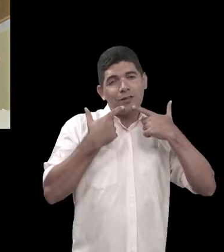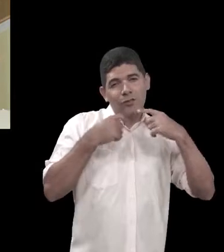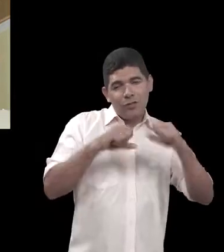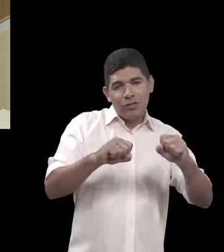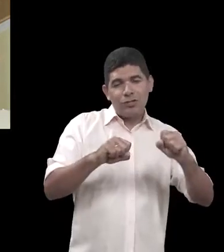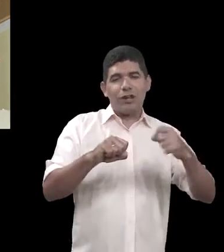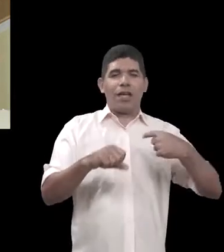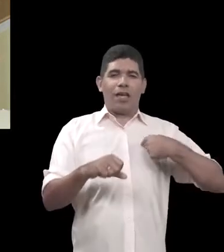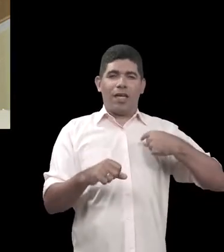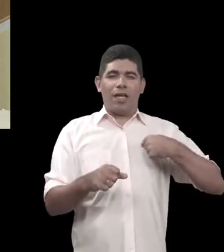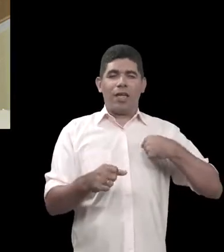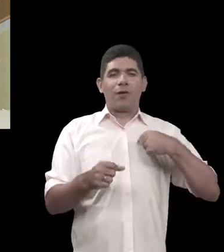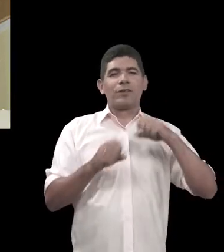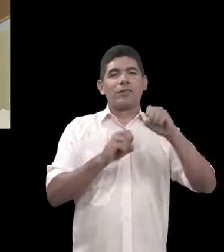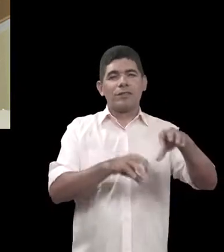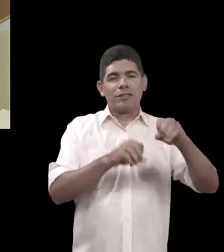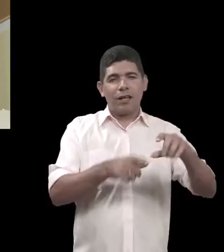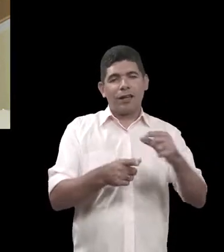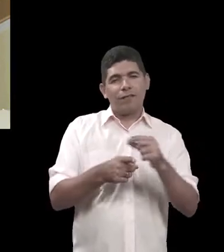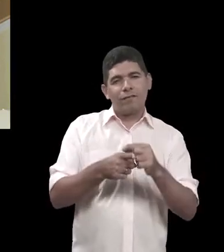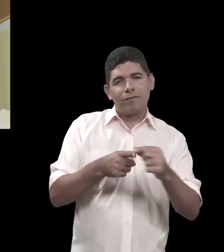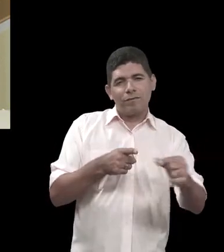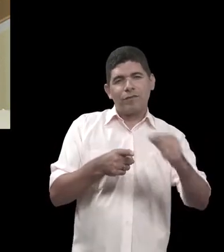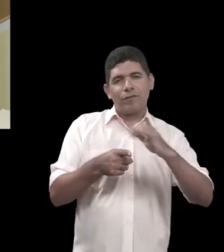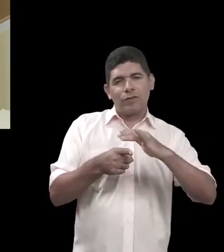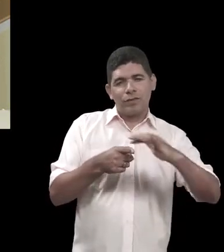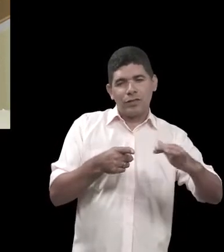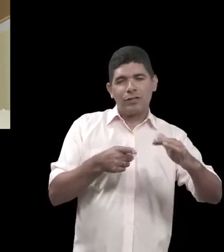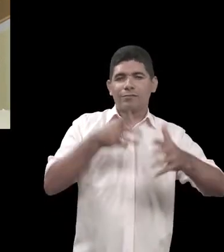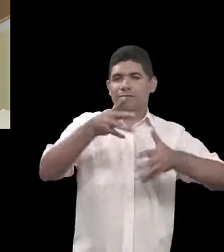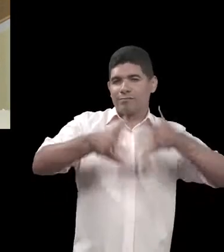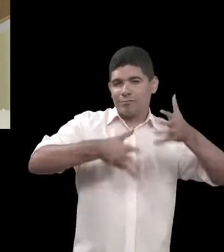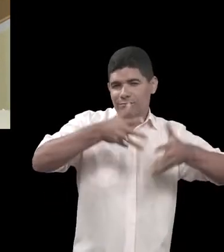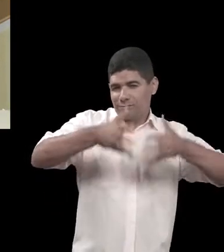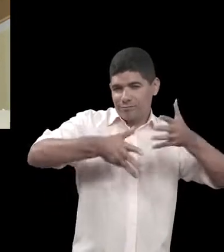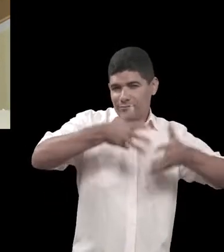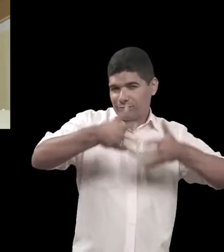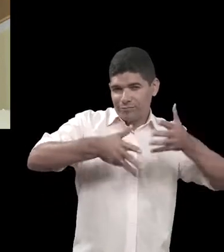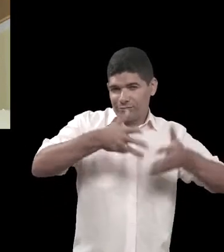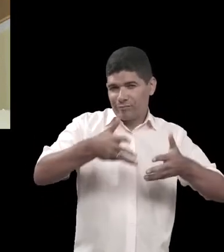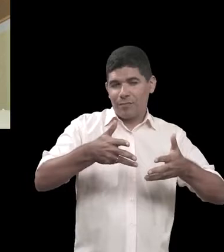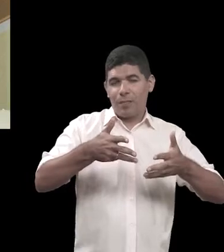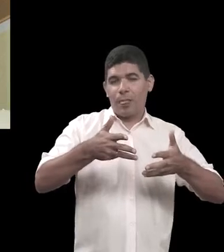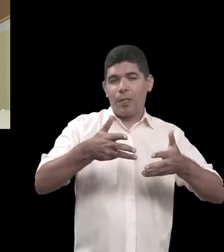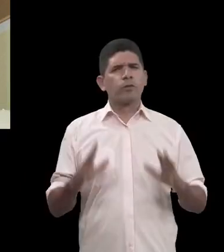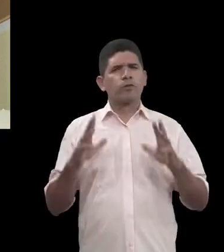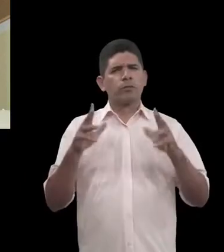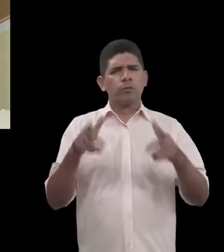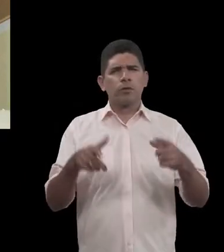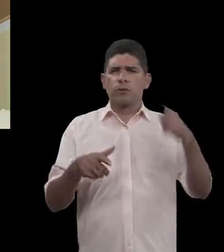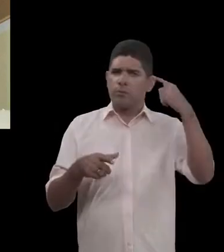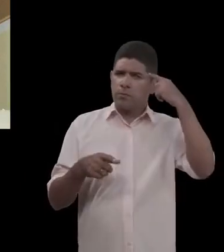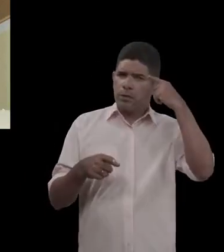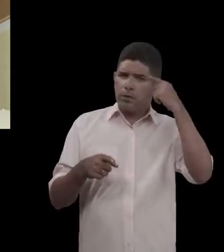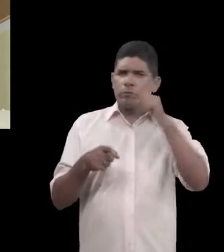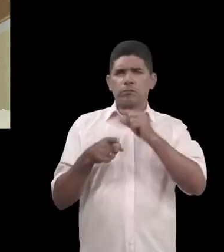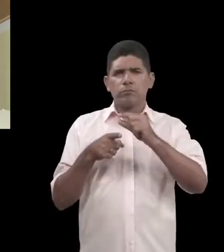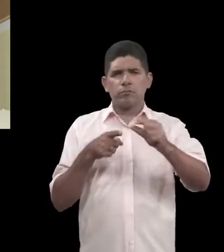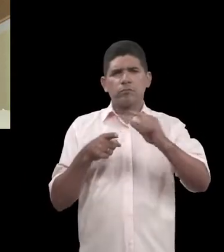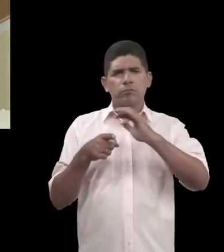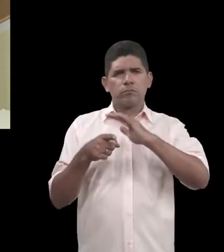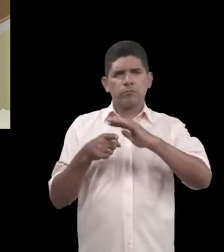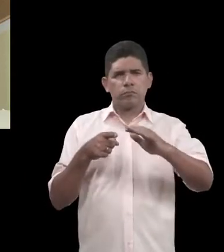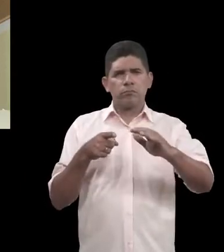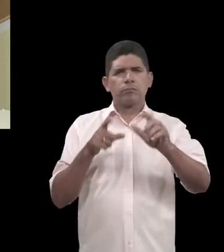fonologia da língua de sinais. E geralmente não se pensa que existem esses níveis de análise, fonética,